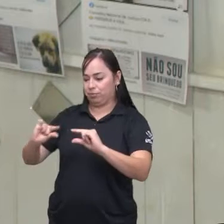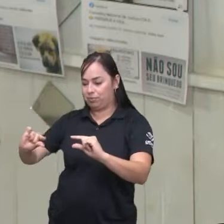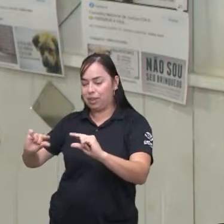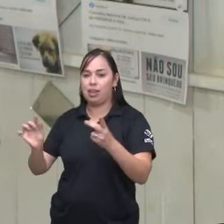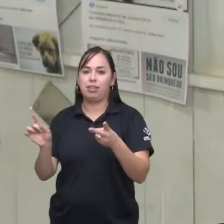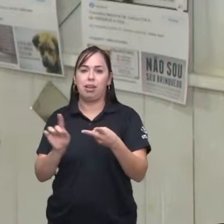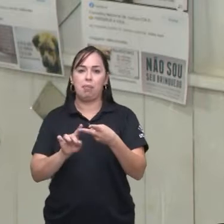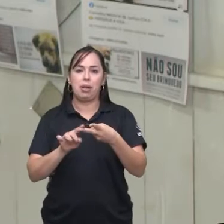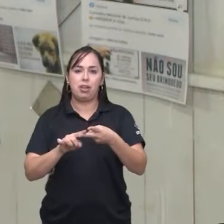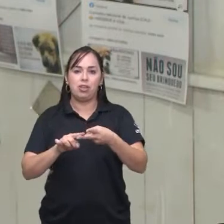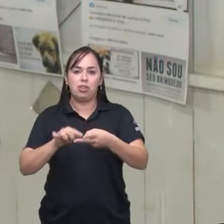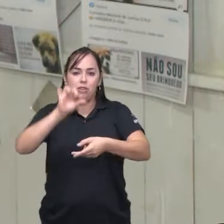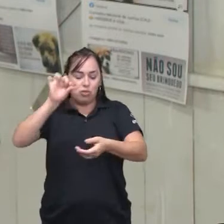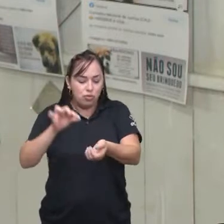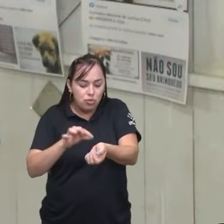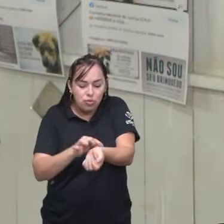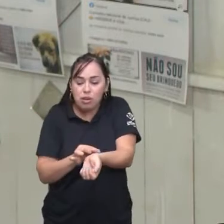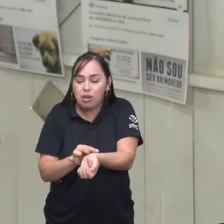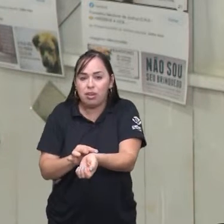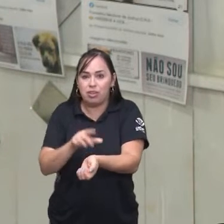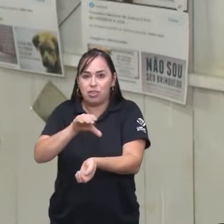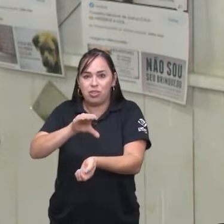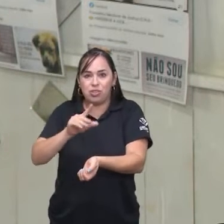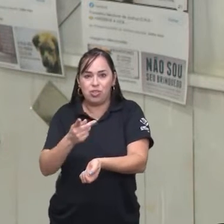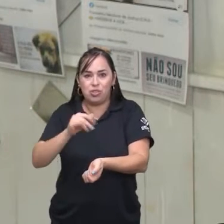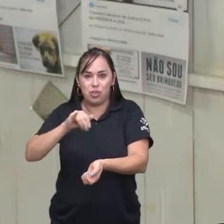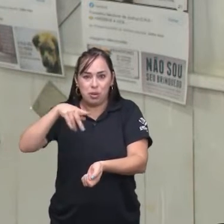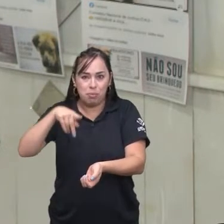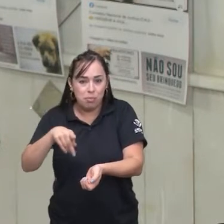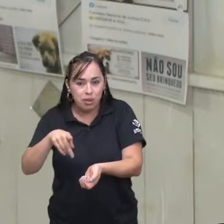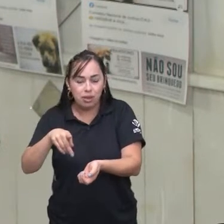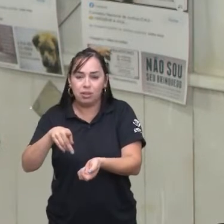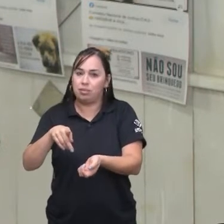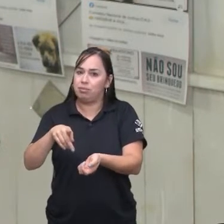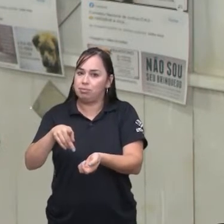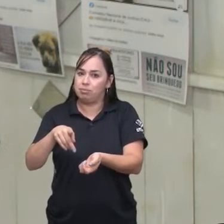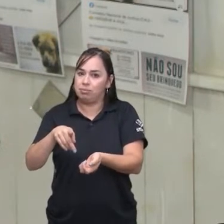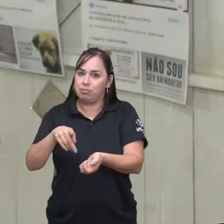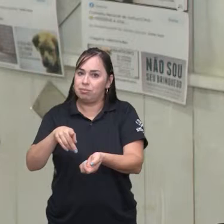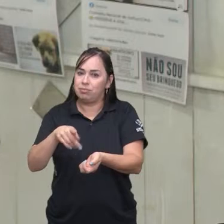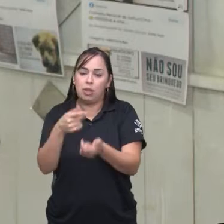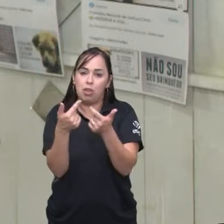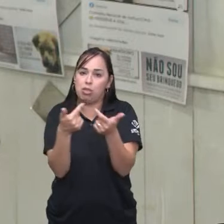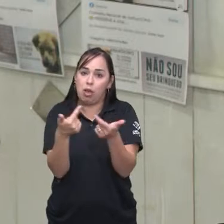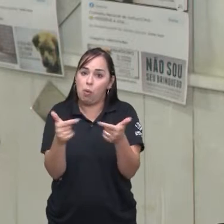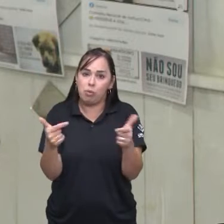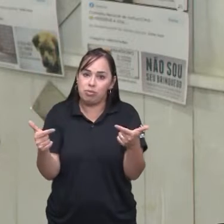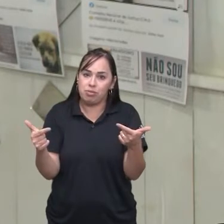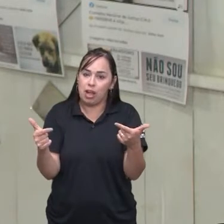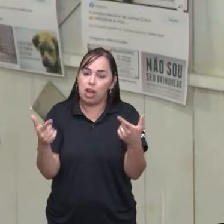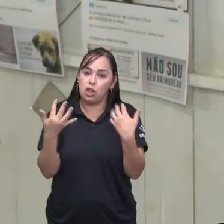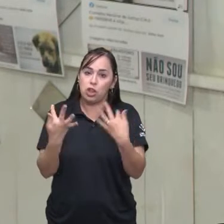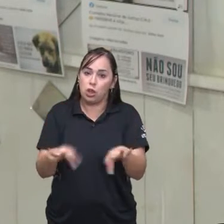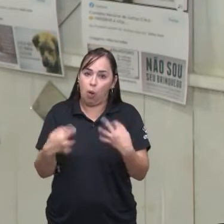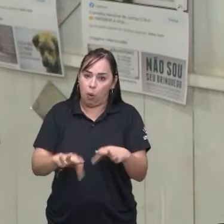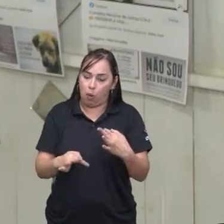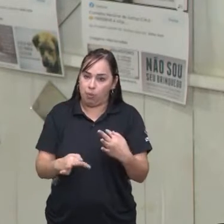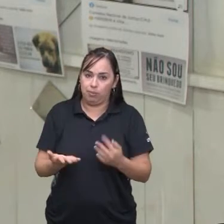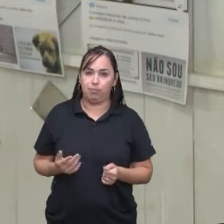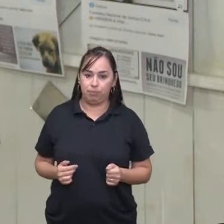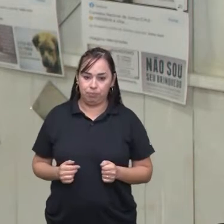de identificação, colocando chip, colocando coleira, muitas outras formas, e que não